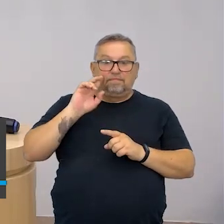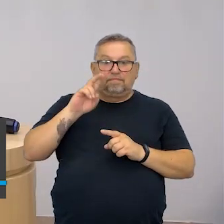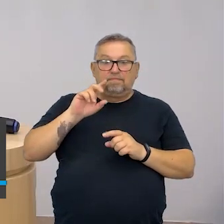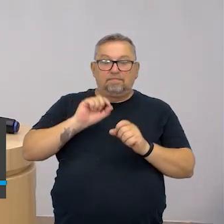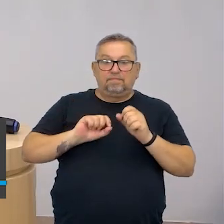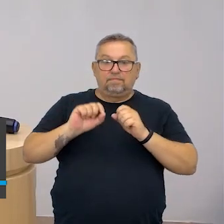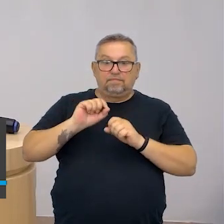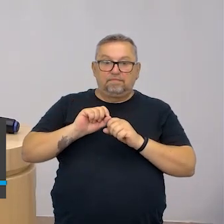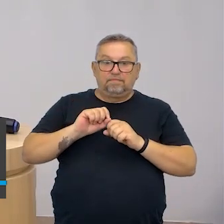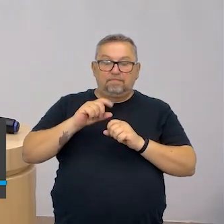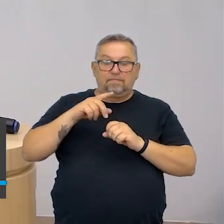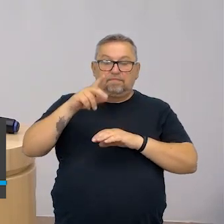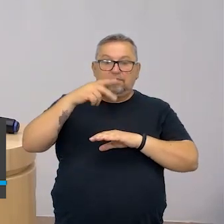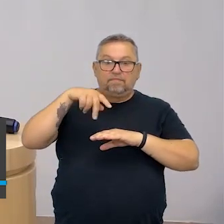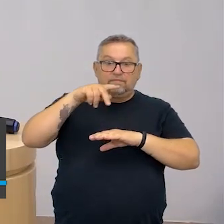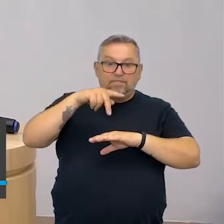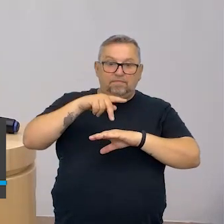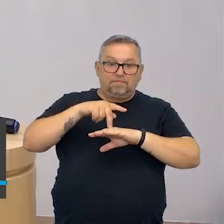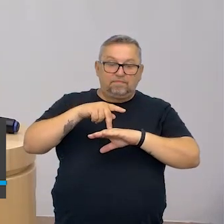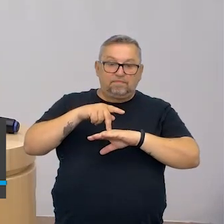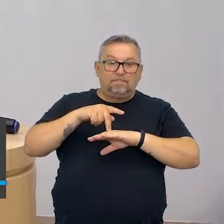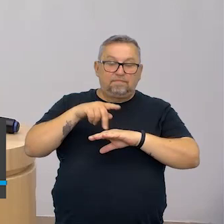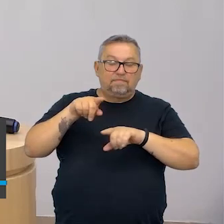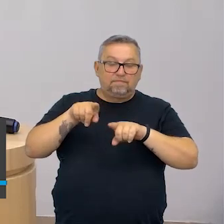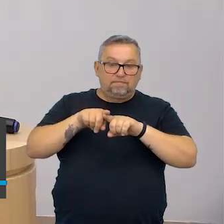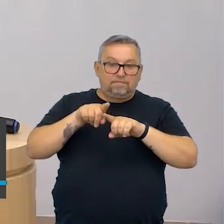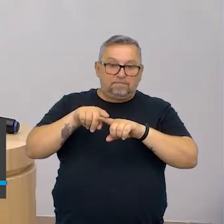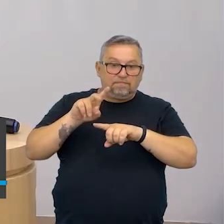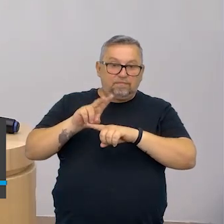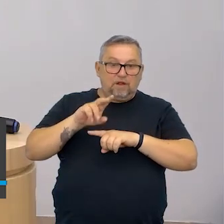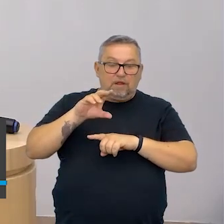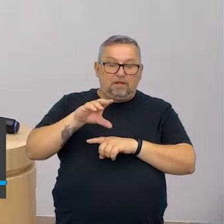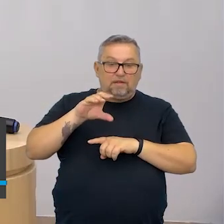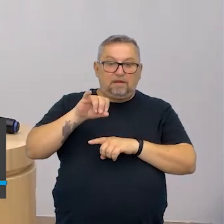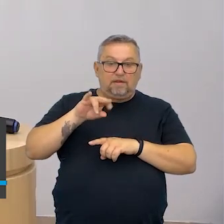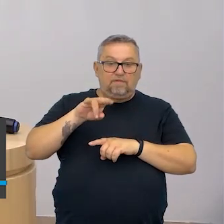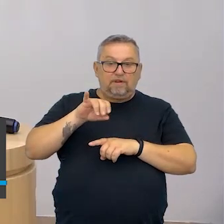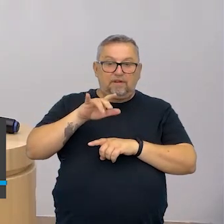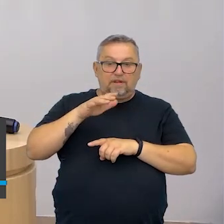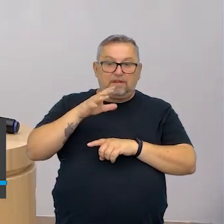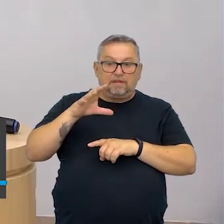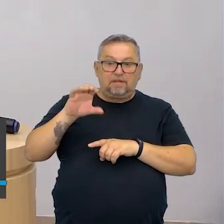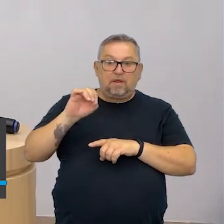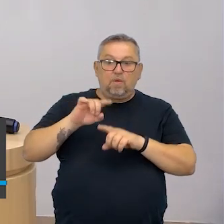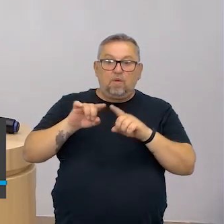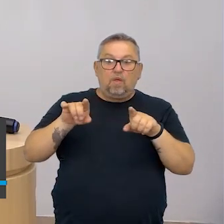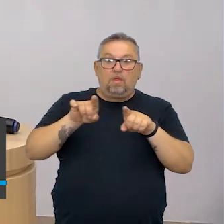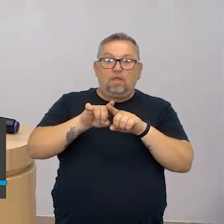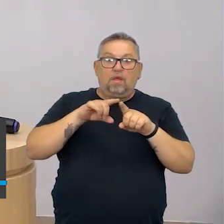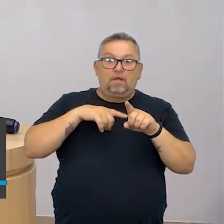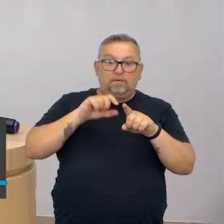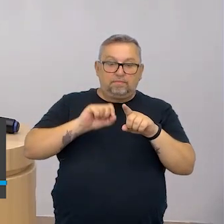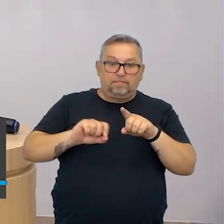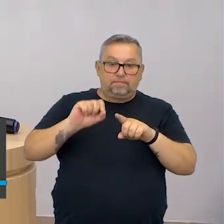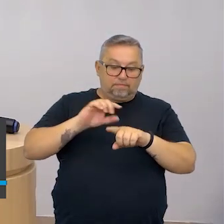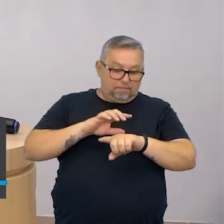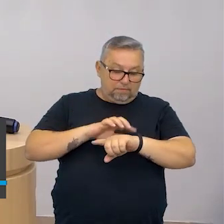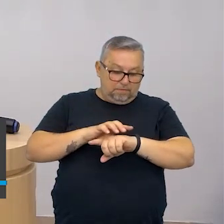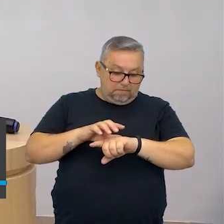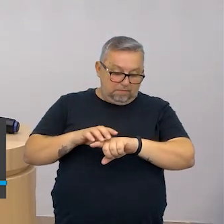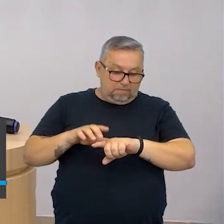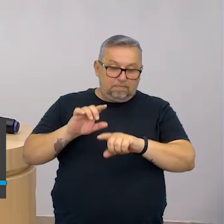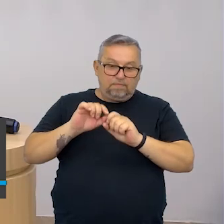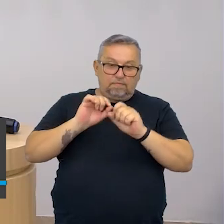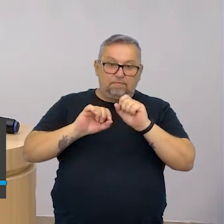são essa nação civilizadora também, né? Então, existe por trás